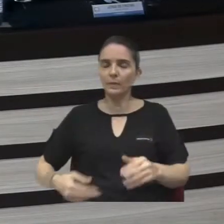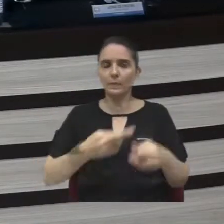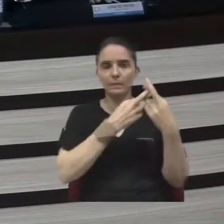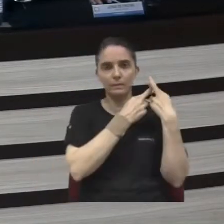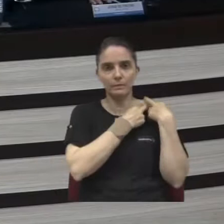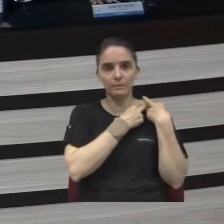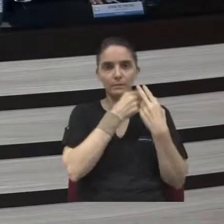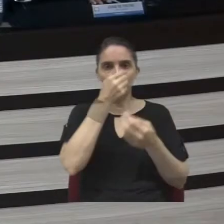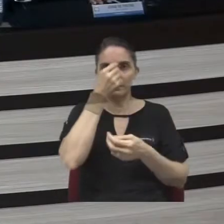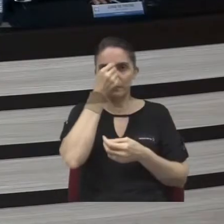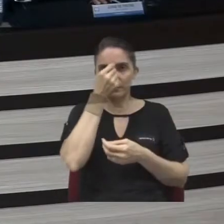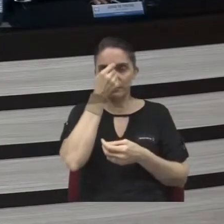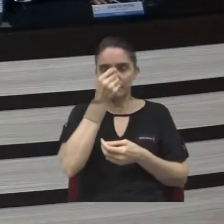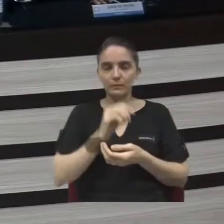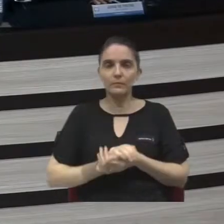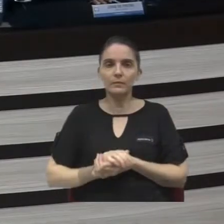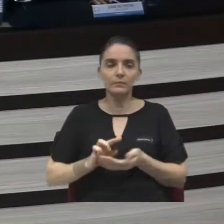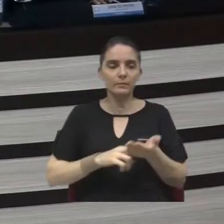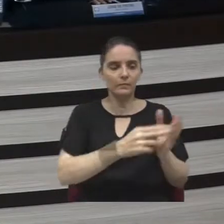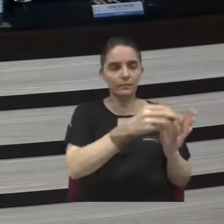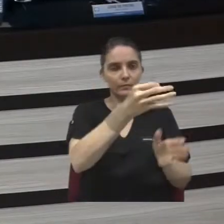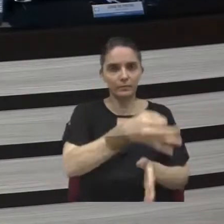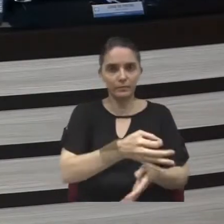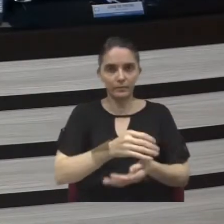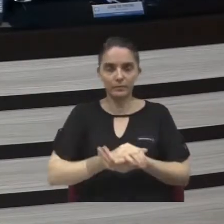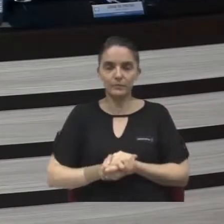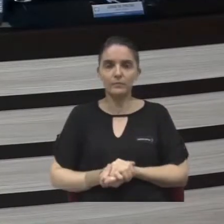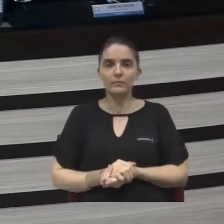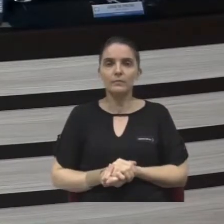Freitas. Às comissões.